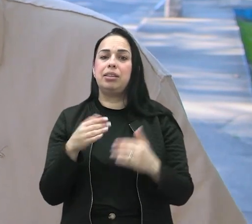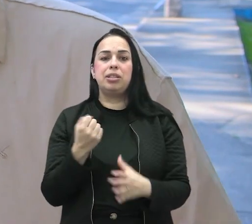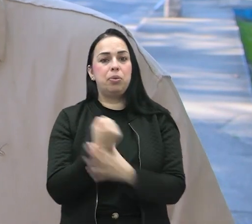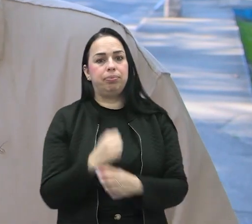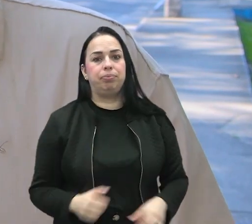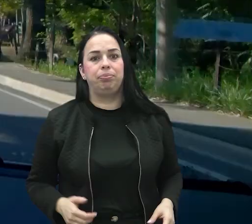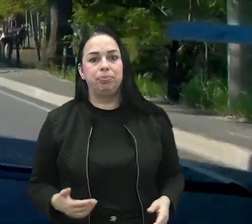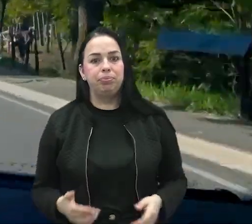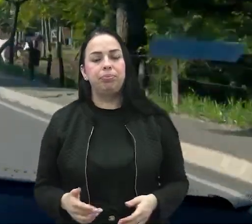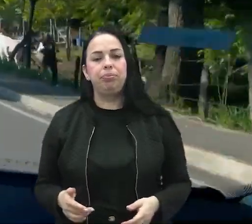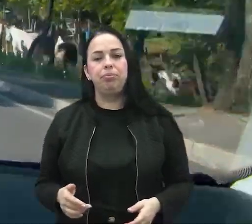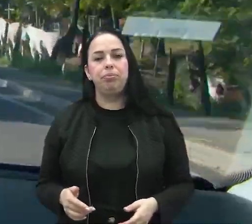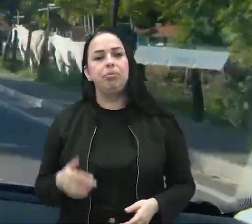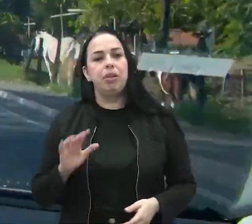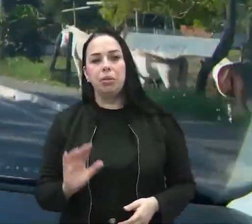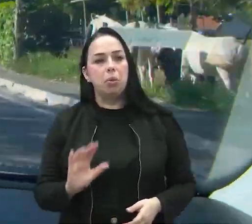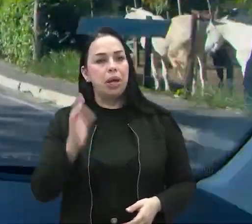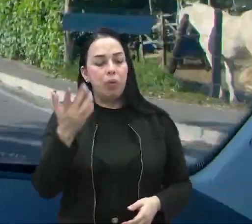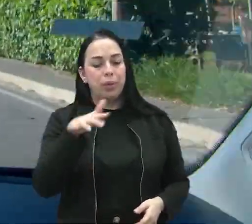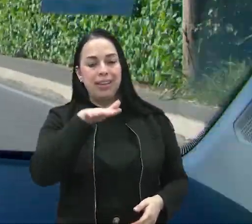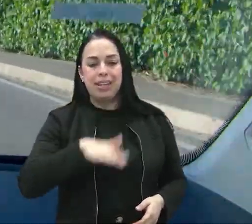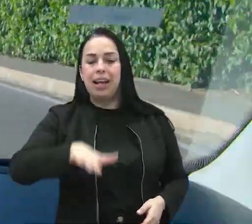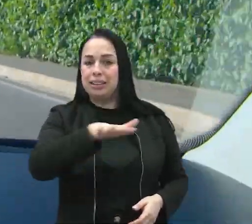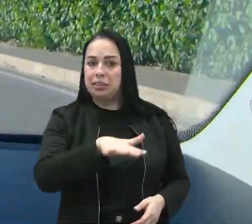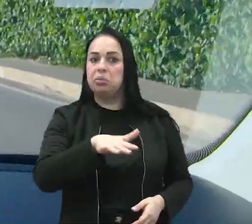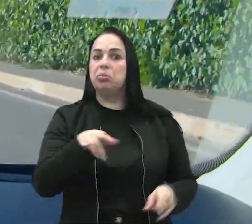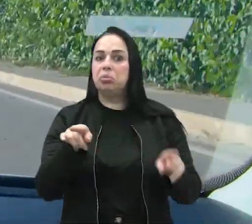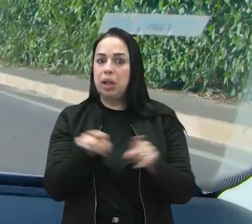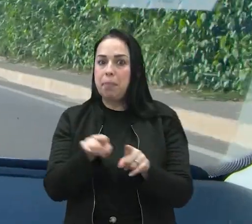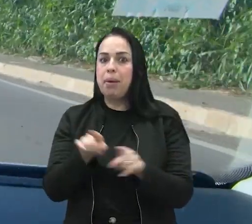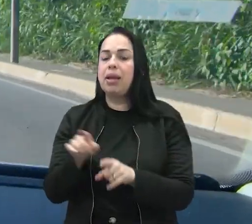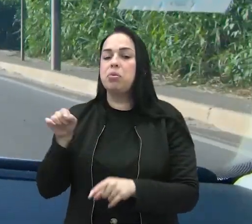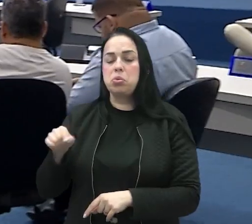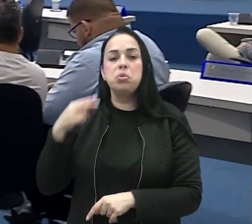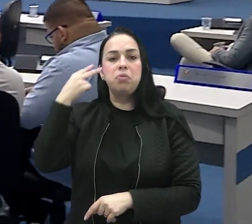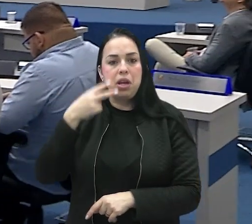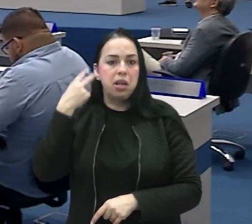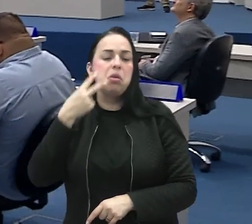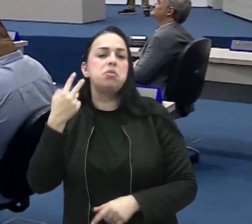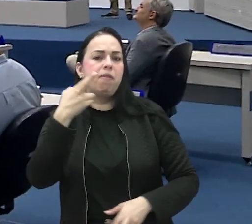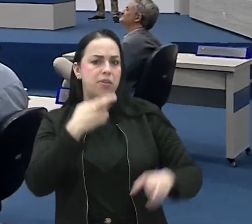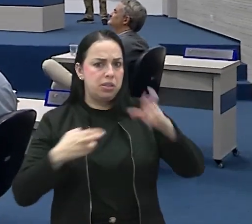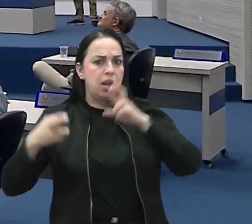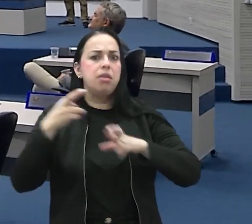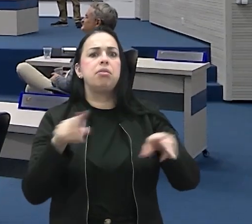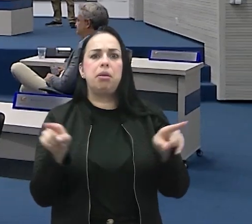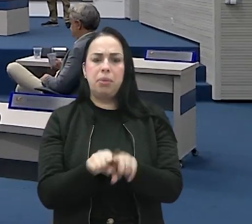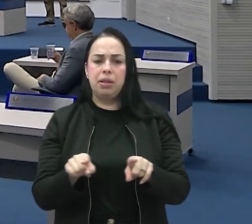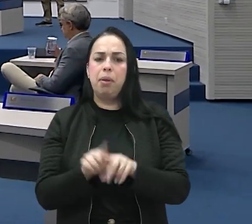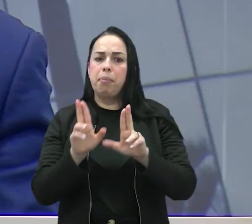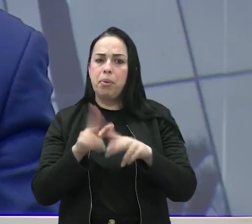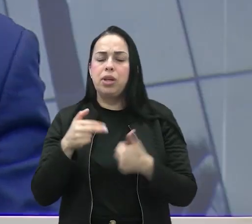uma segurança melhor. O acompanhamento da situação das estradas do município também faz parte dos trabalhos de fiscalização da